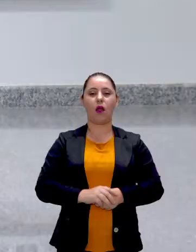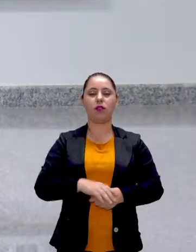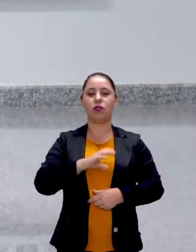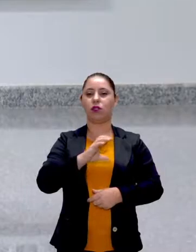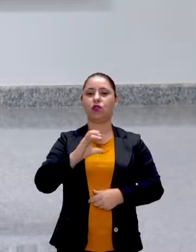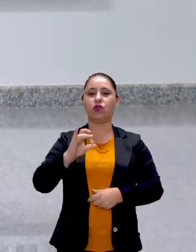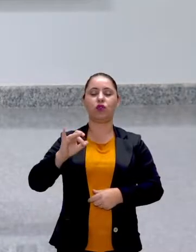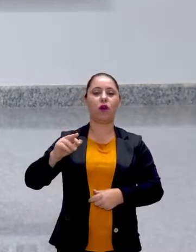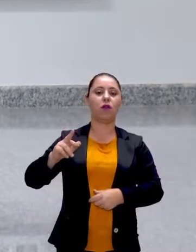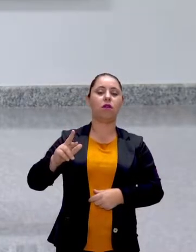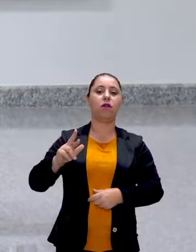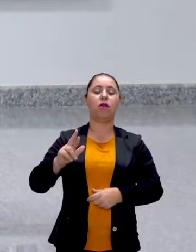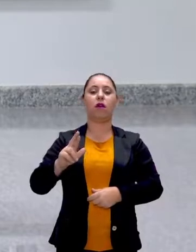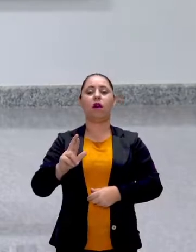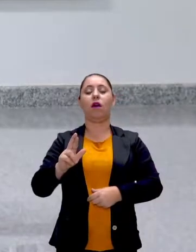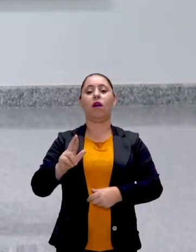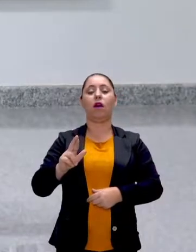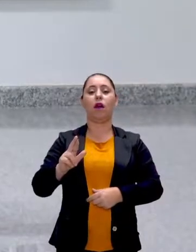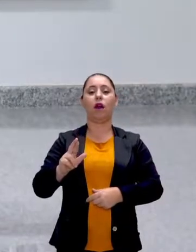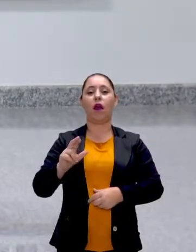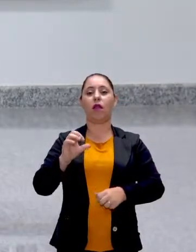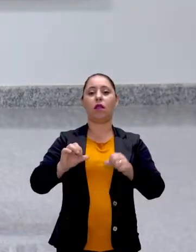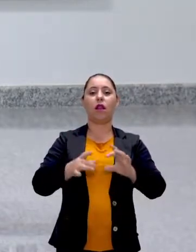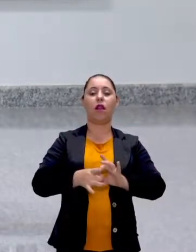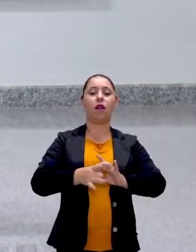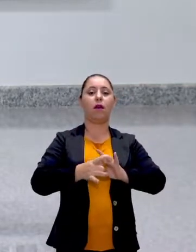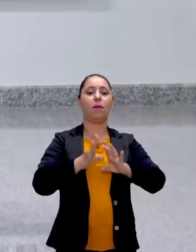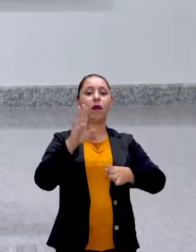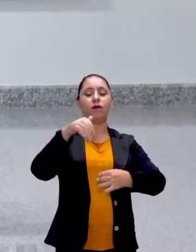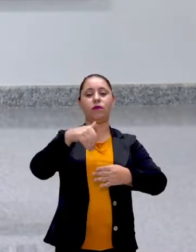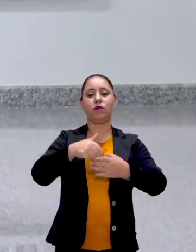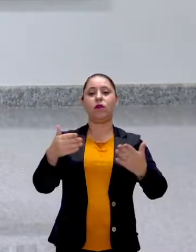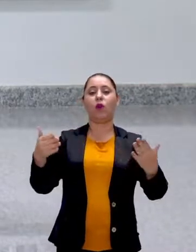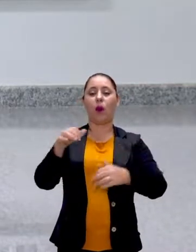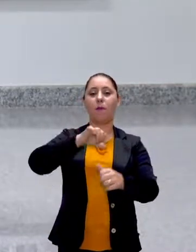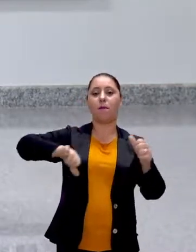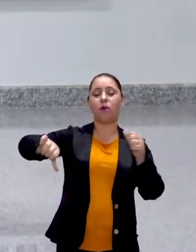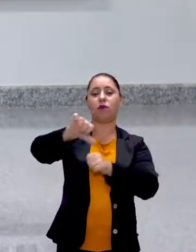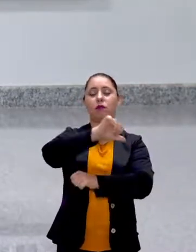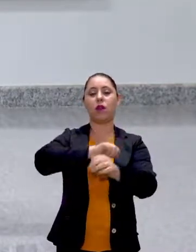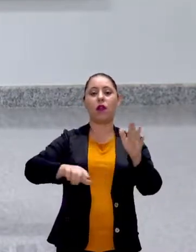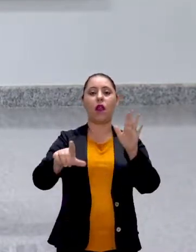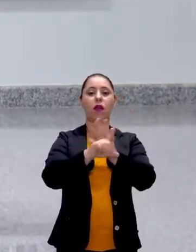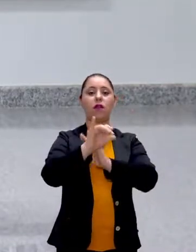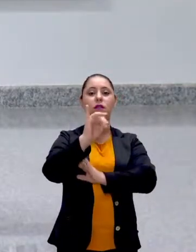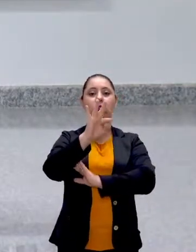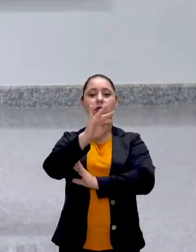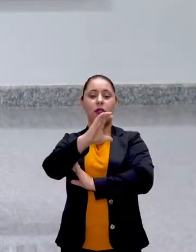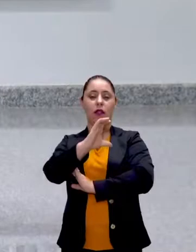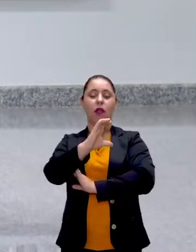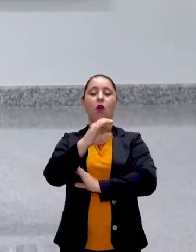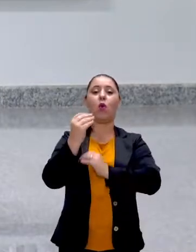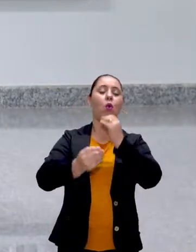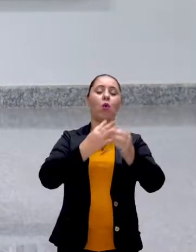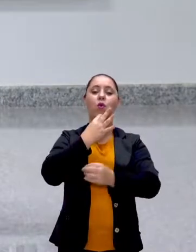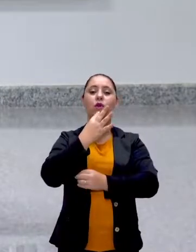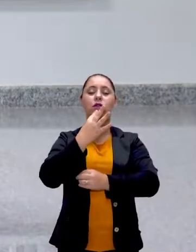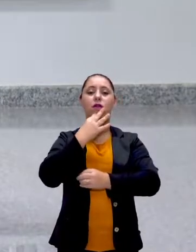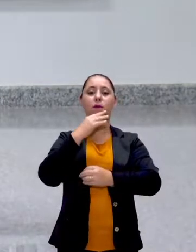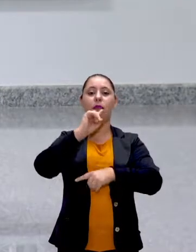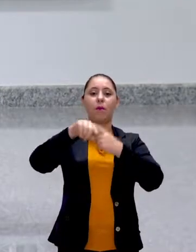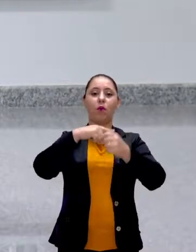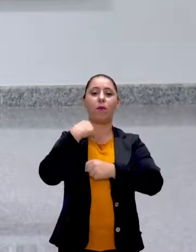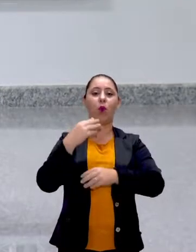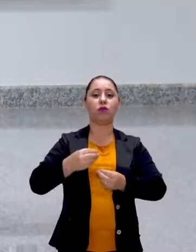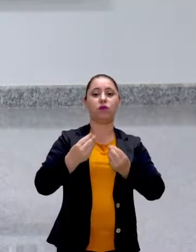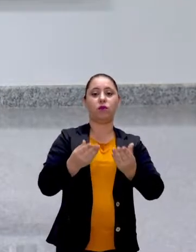acontecendo. Comissão de Constituição, Justiça e Redação libera para votação mudanças na lei do ITCD,